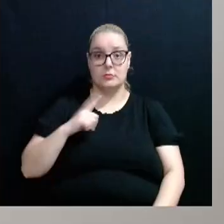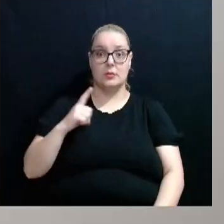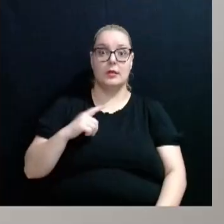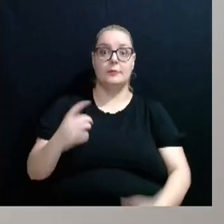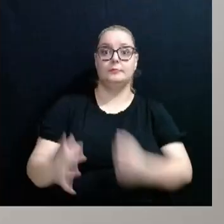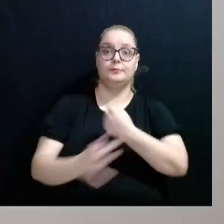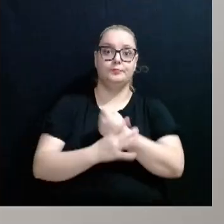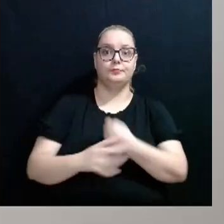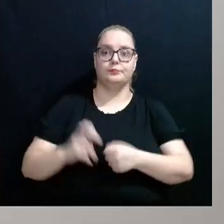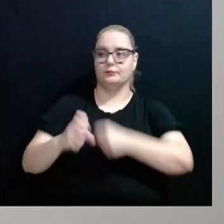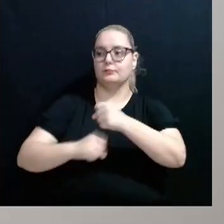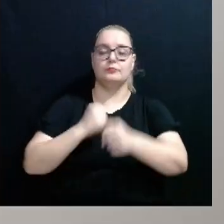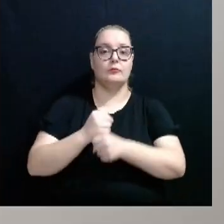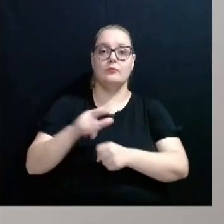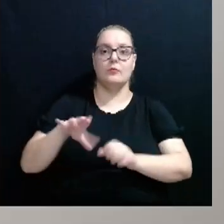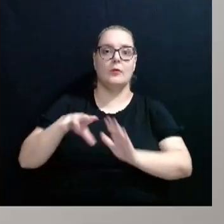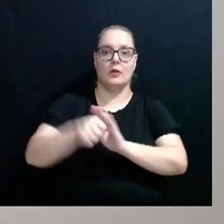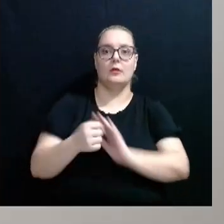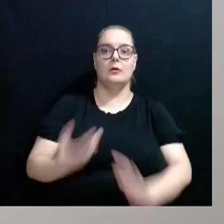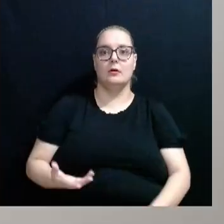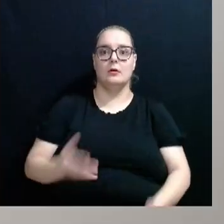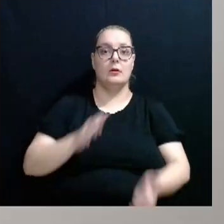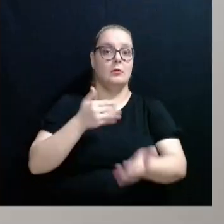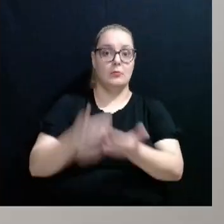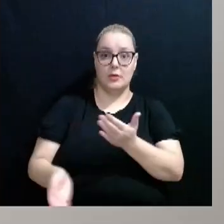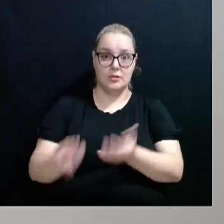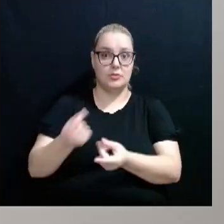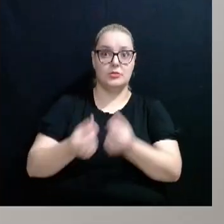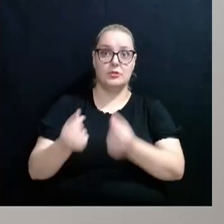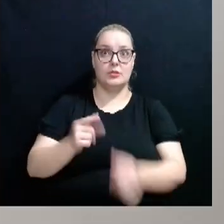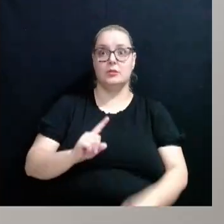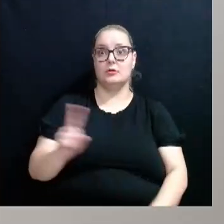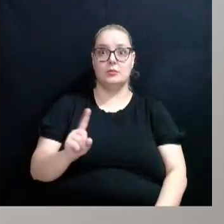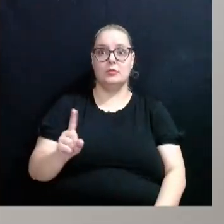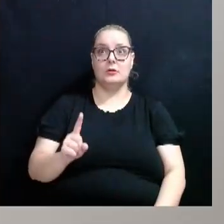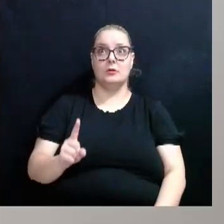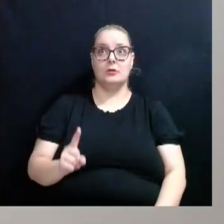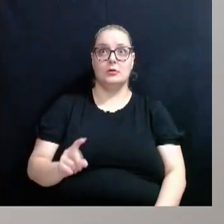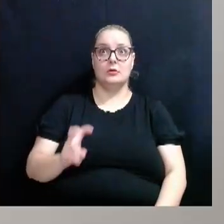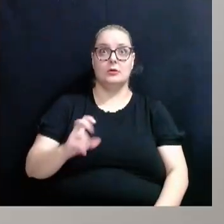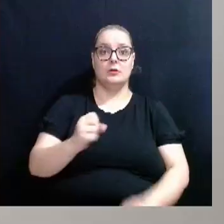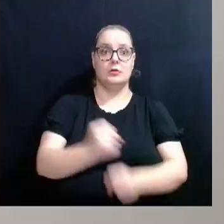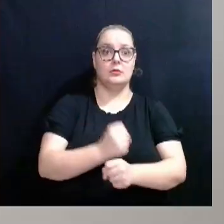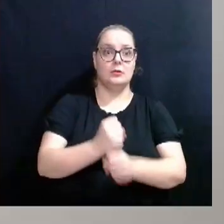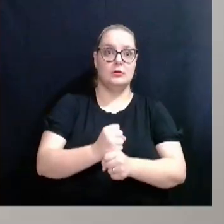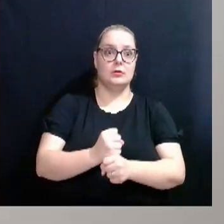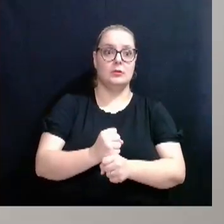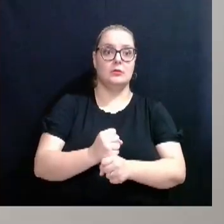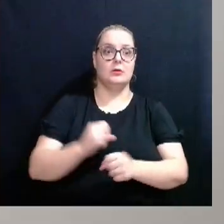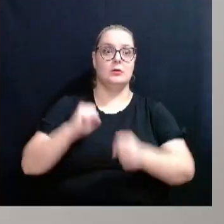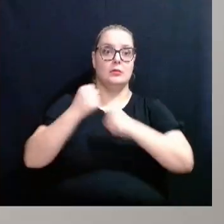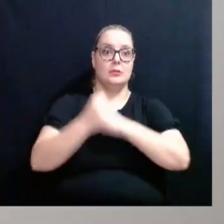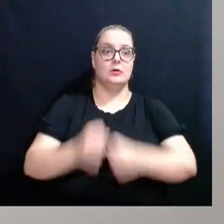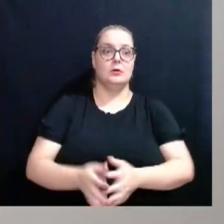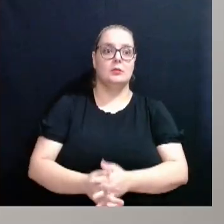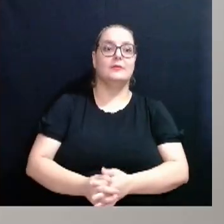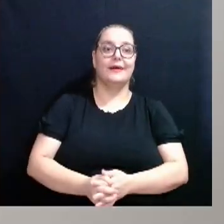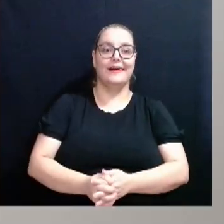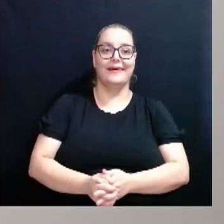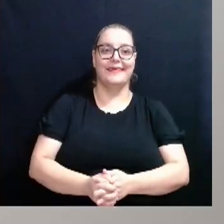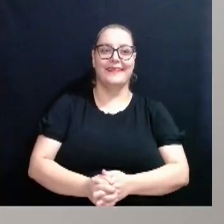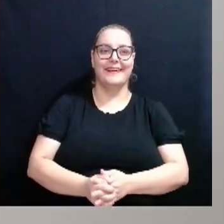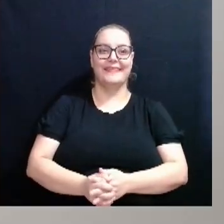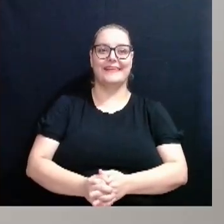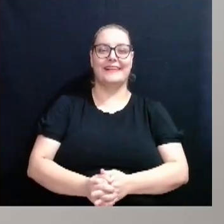foi roubado. Eu joguei dinheiro fora? Não. Você ficou 5 anos protegido. Você pagou para aquilo. O mesmo raciocínio é para o